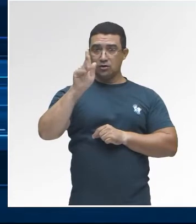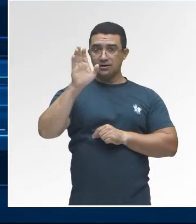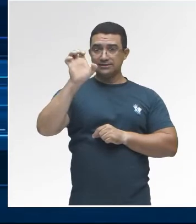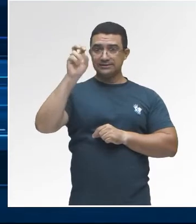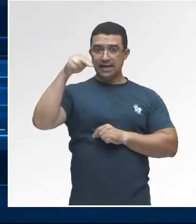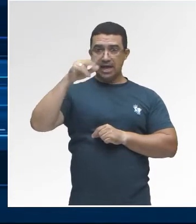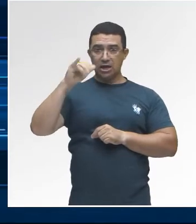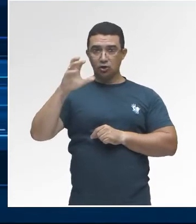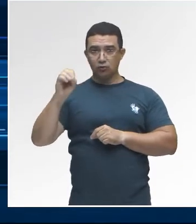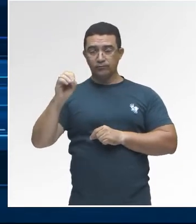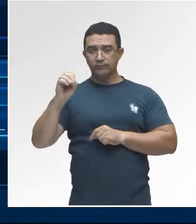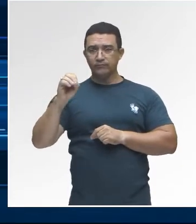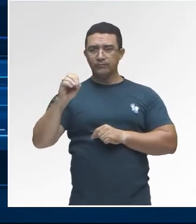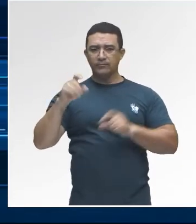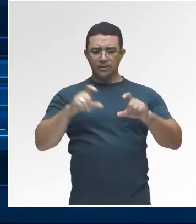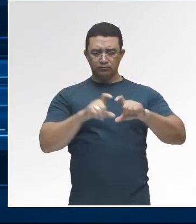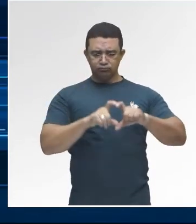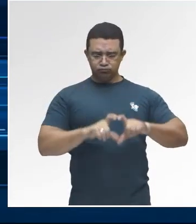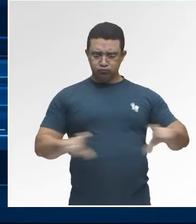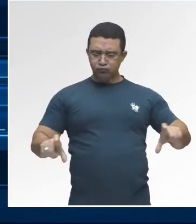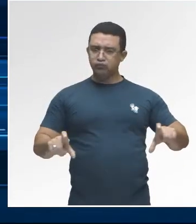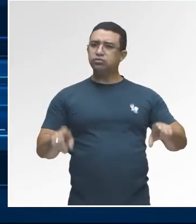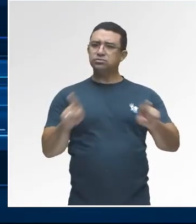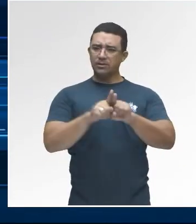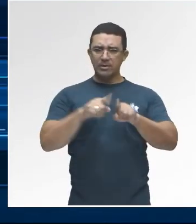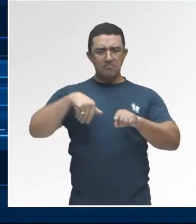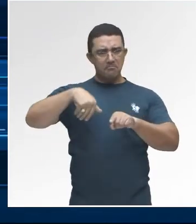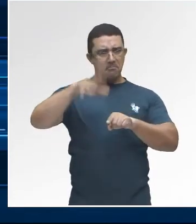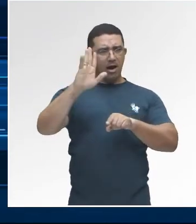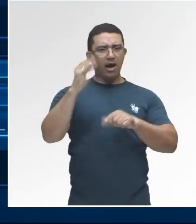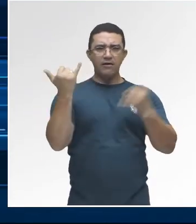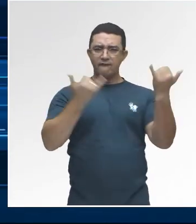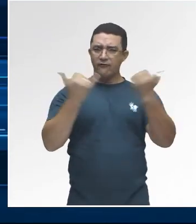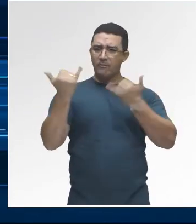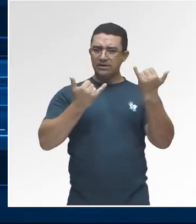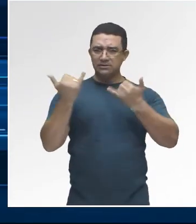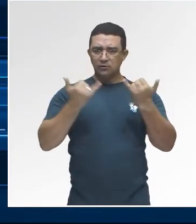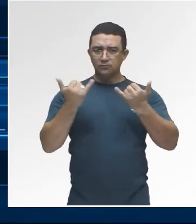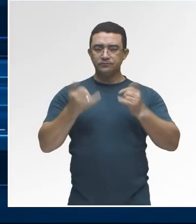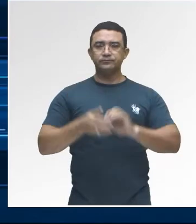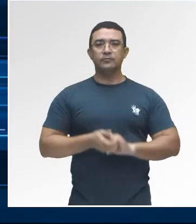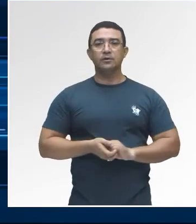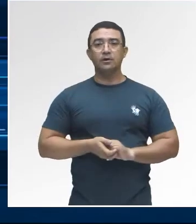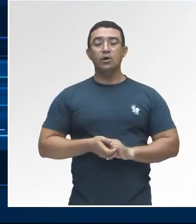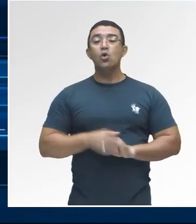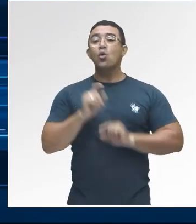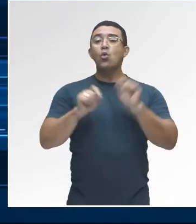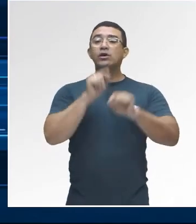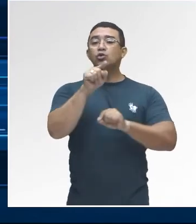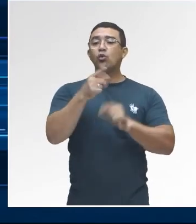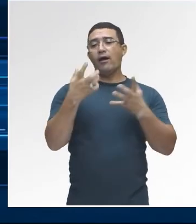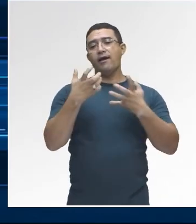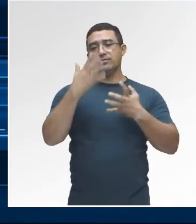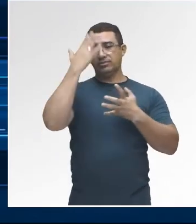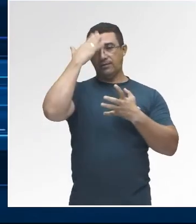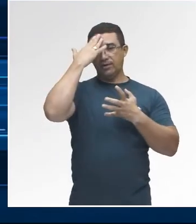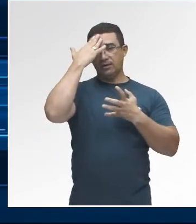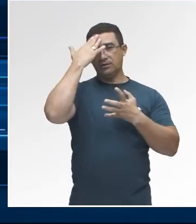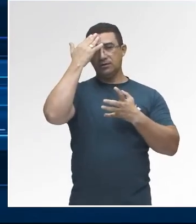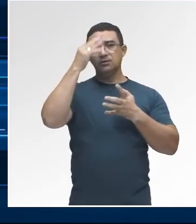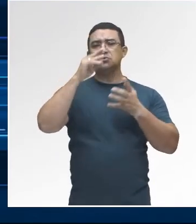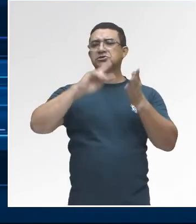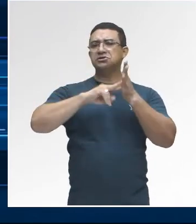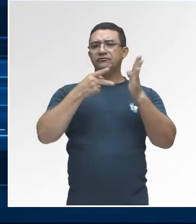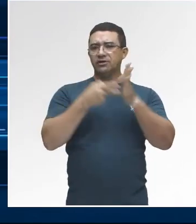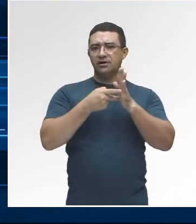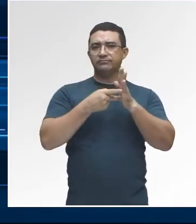mais informações a respeito do cryogenics. Mas, basicamente, o que você queria saber sobre o que é cryogenic já foi